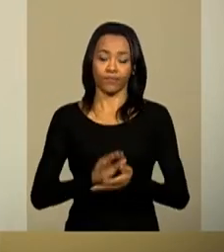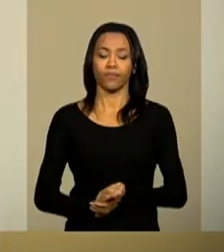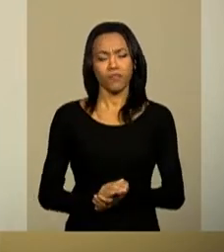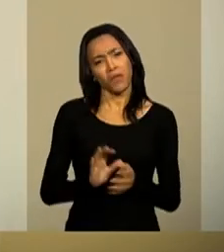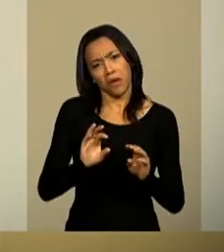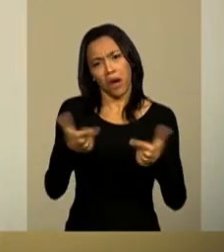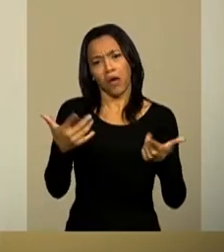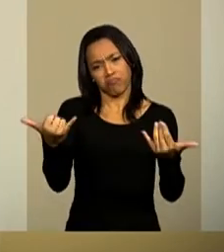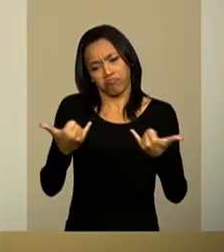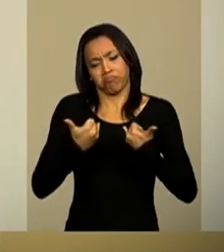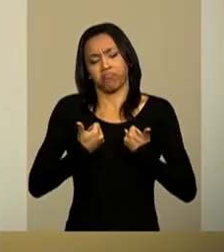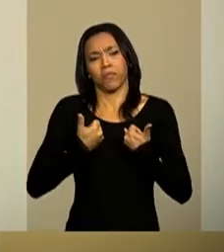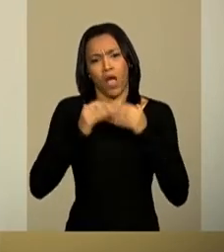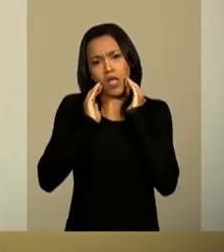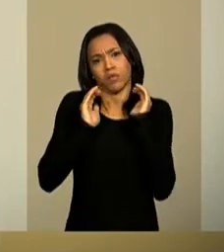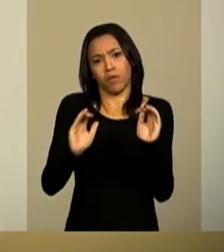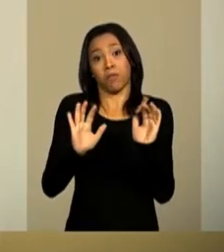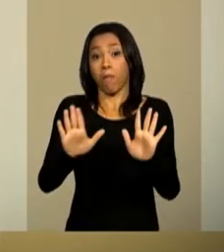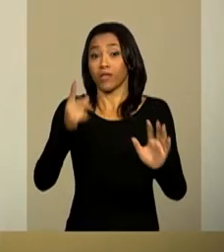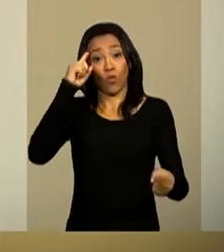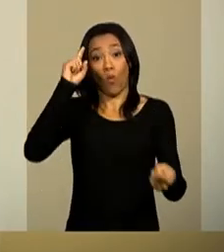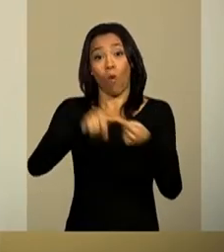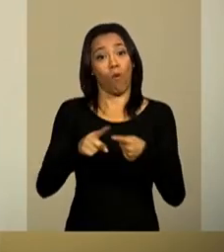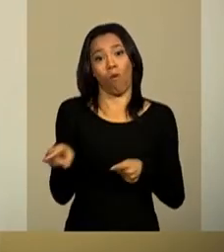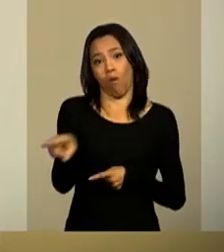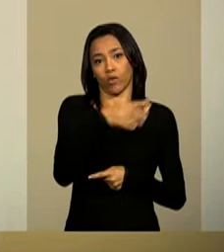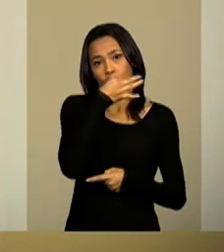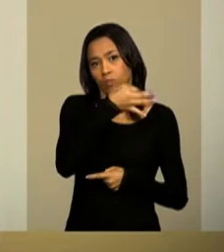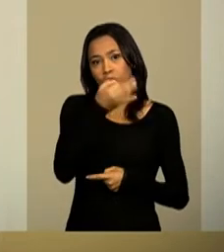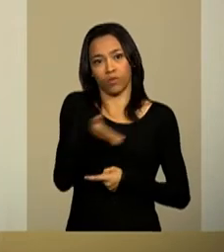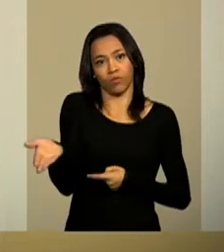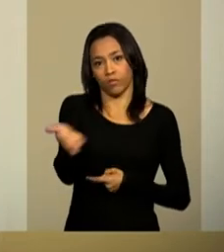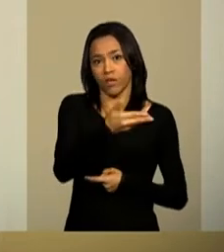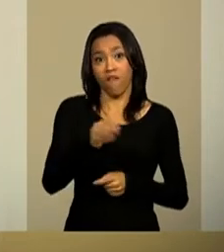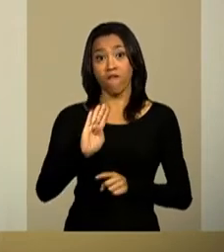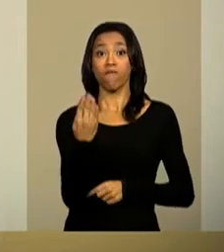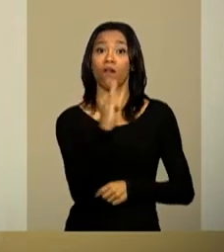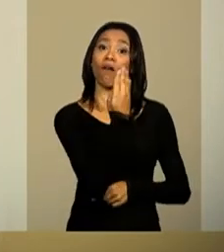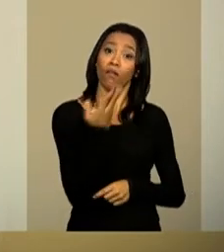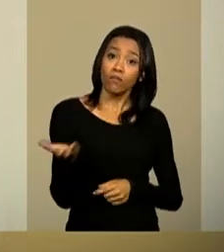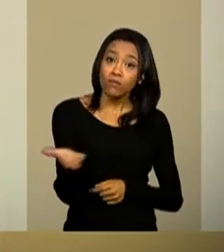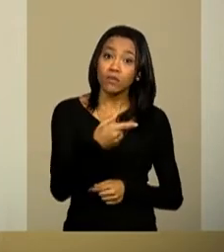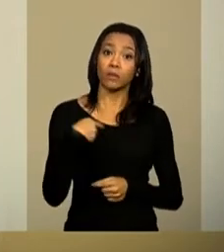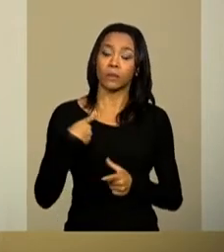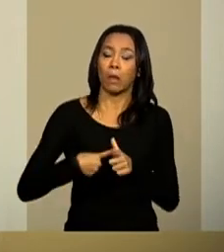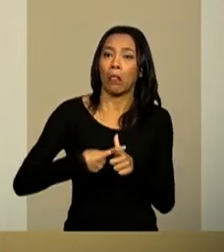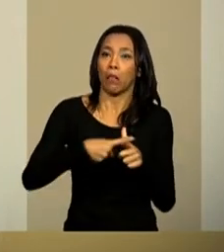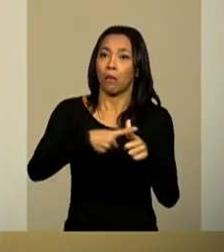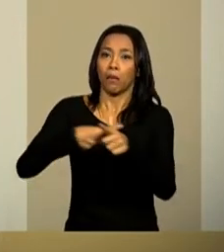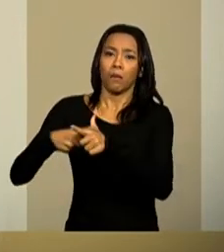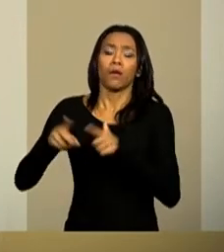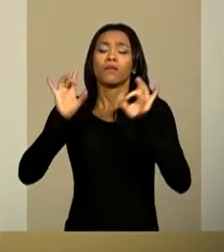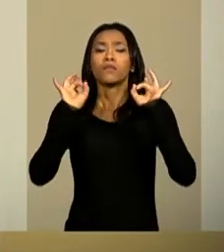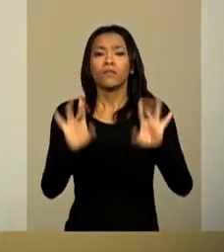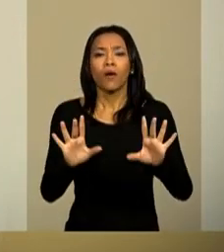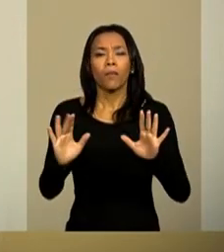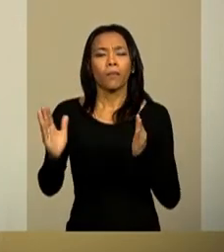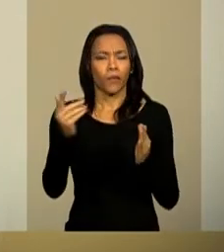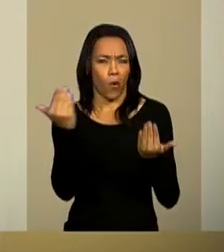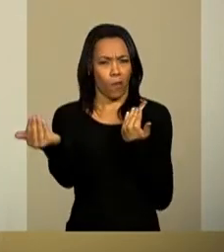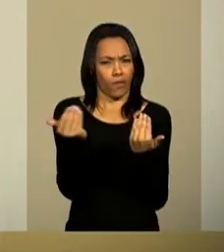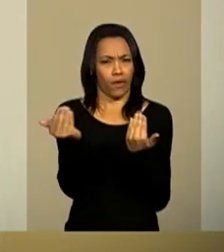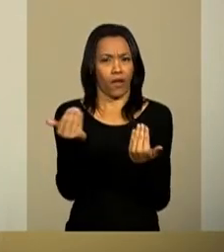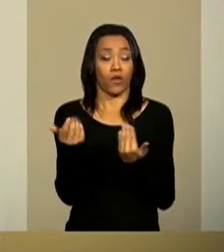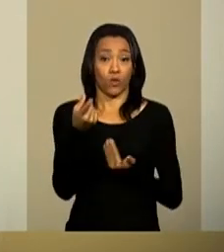essas opiniões, mas não concordo com elas. Trata-se de um falso dilema. Só para ficar em uma comparação.